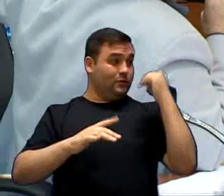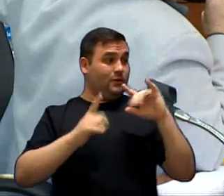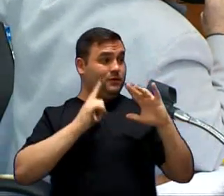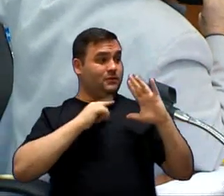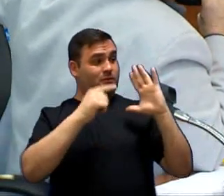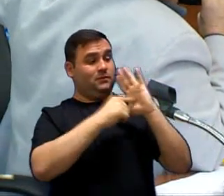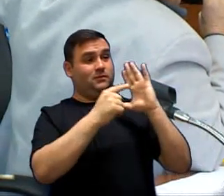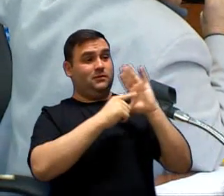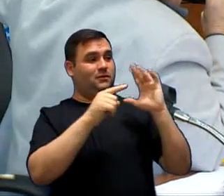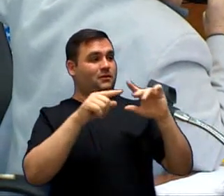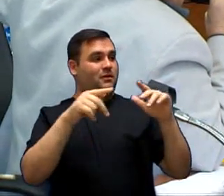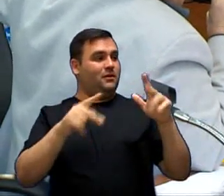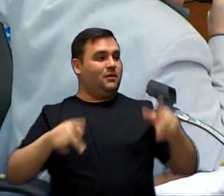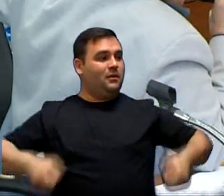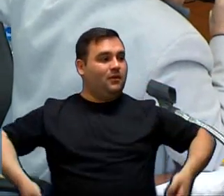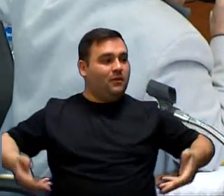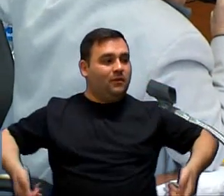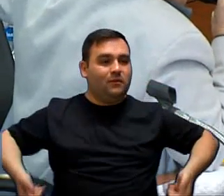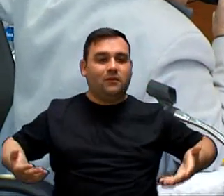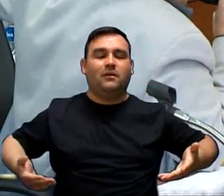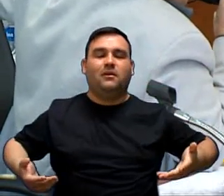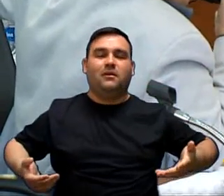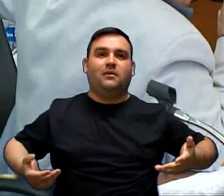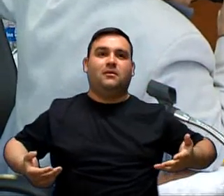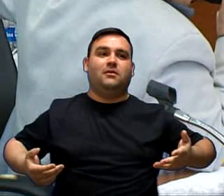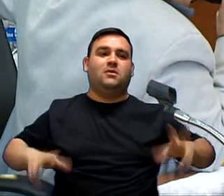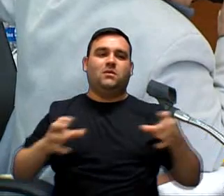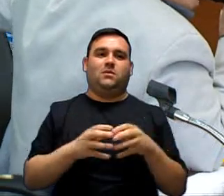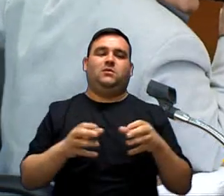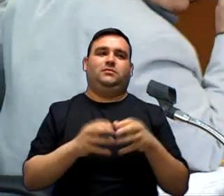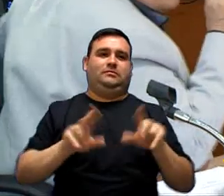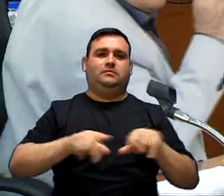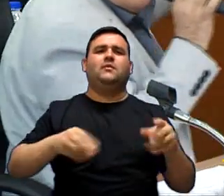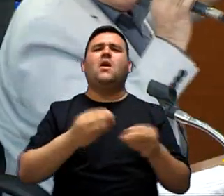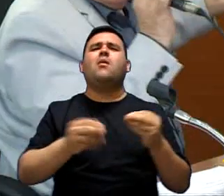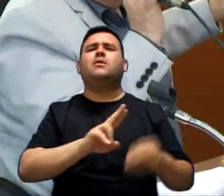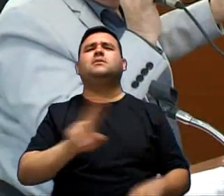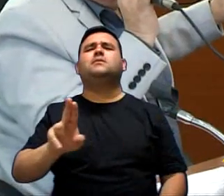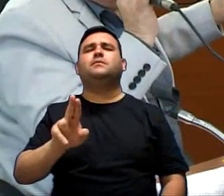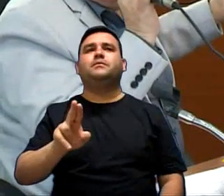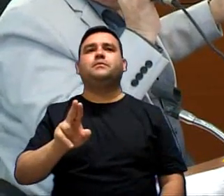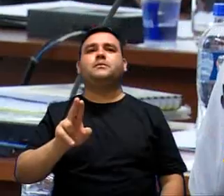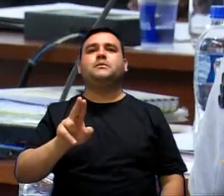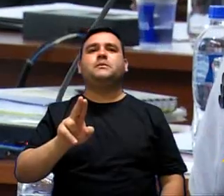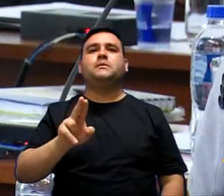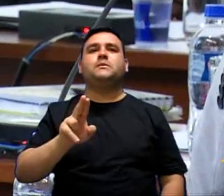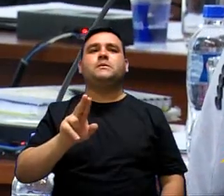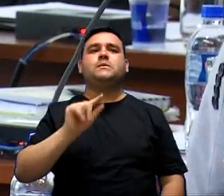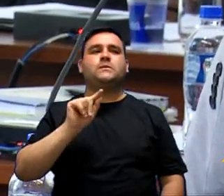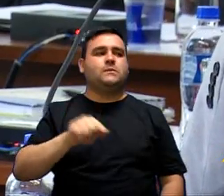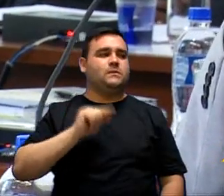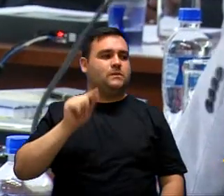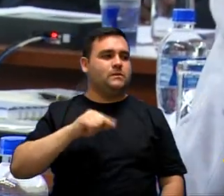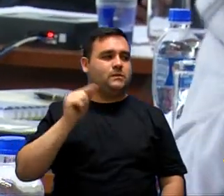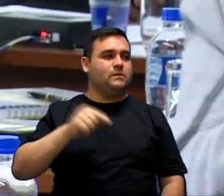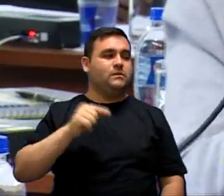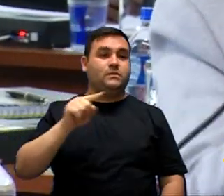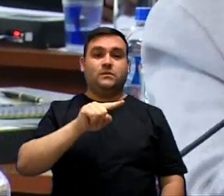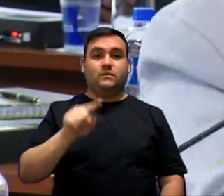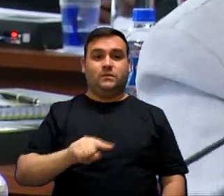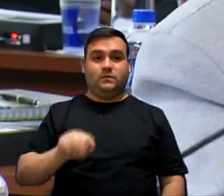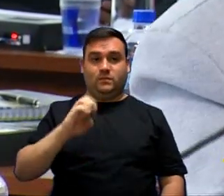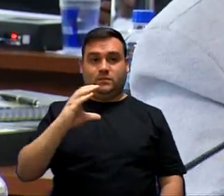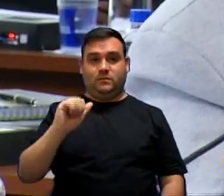estava tudo aqui, da cadeira de roda, da sim. Como é que é o nome, Renan? Hã?